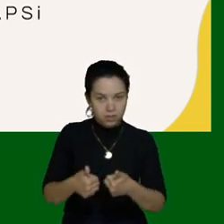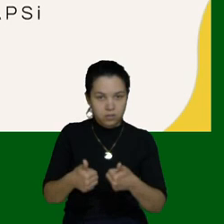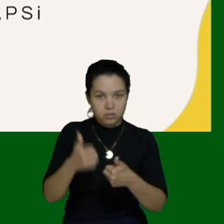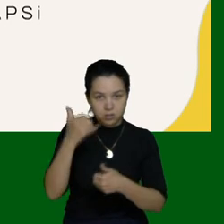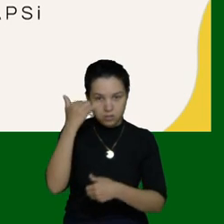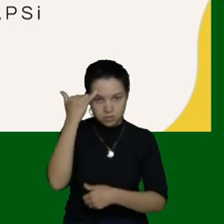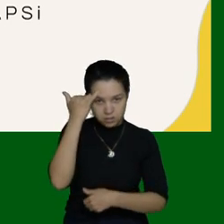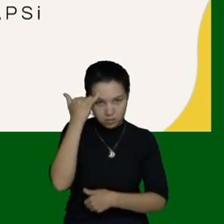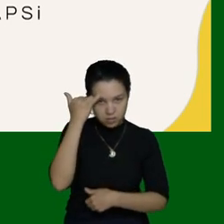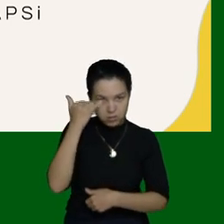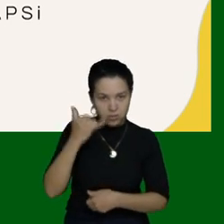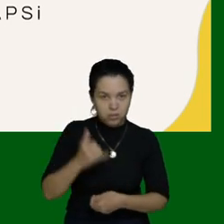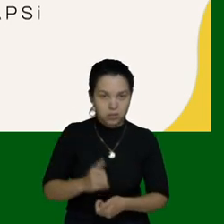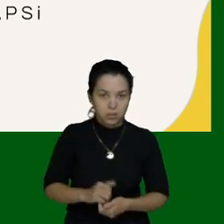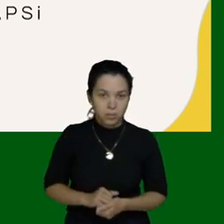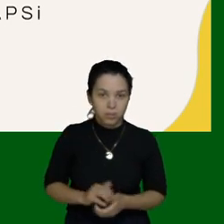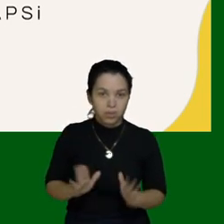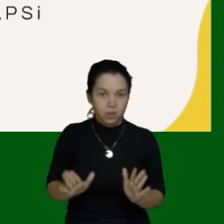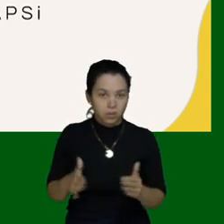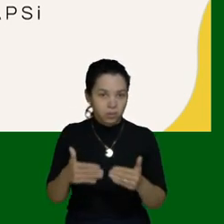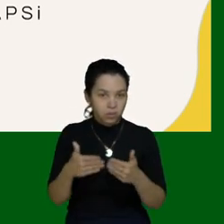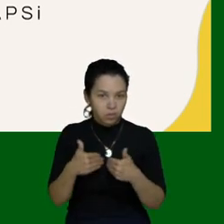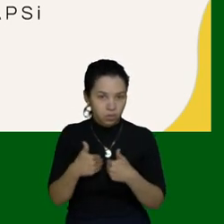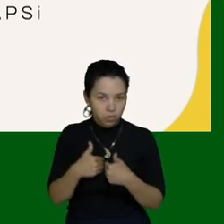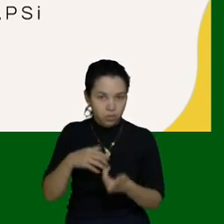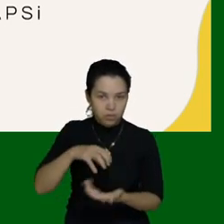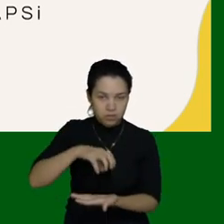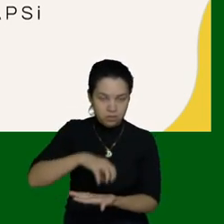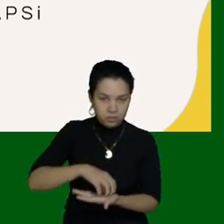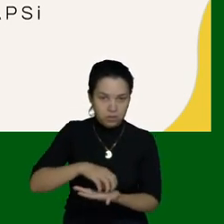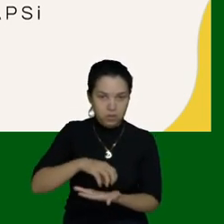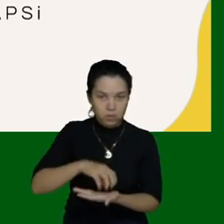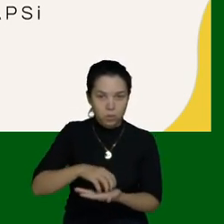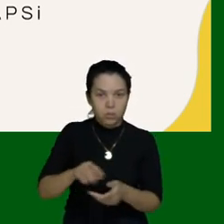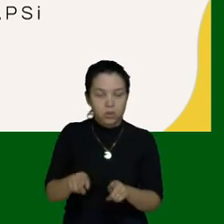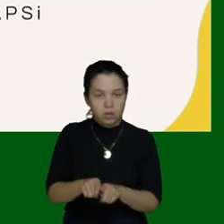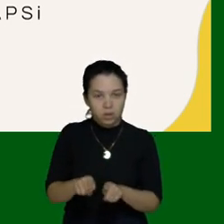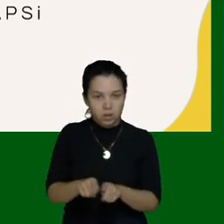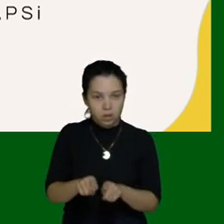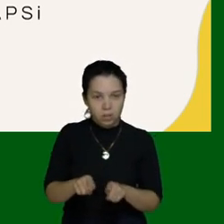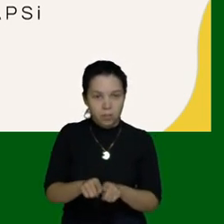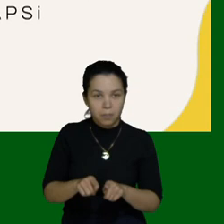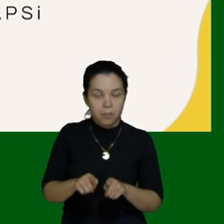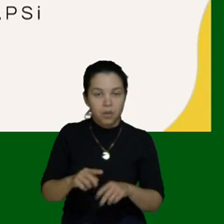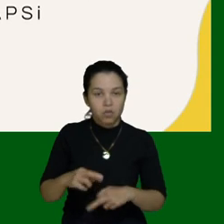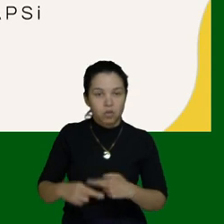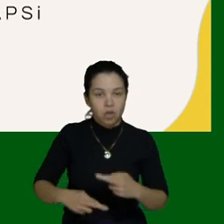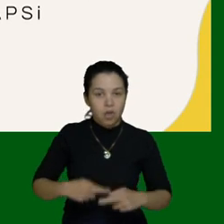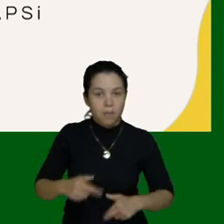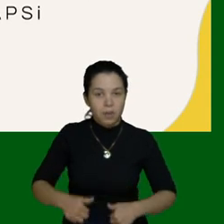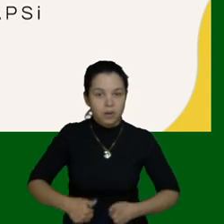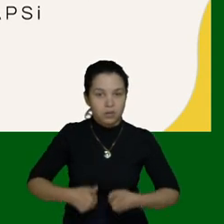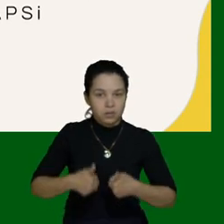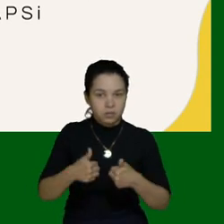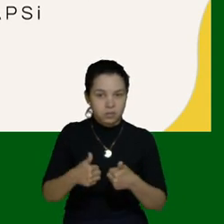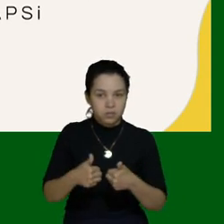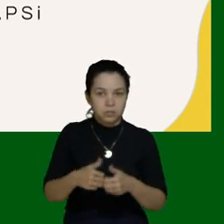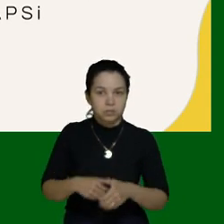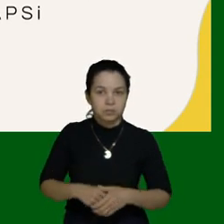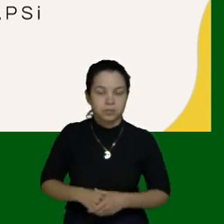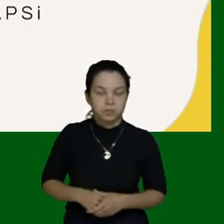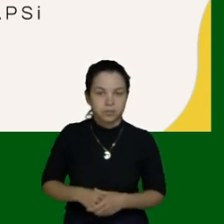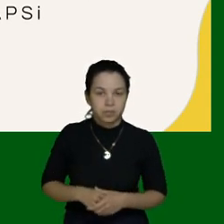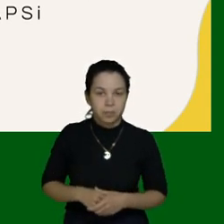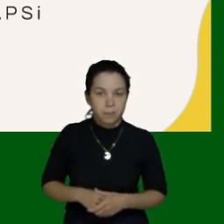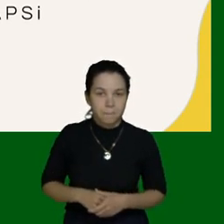Catarinense de reabilitação eles também têm os seus critérios de avaliação com uma classificação de risco os